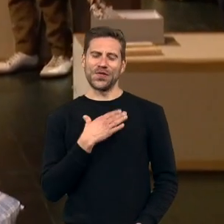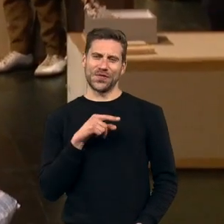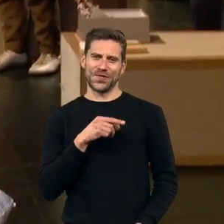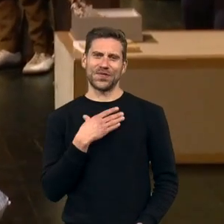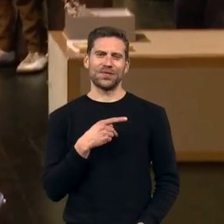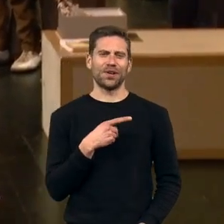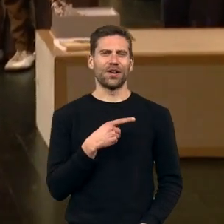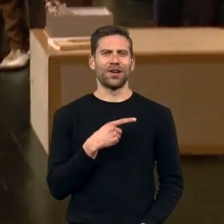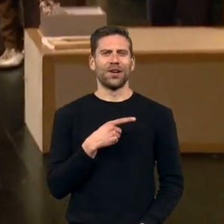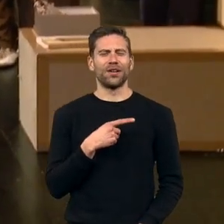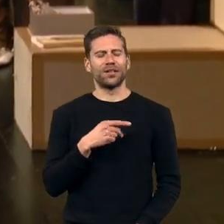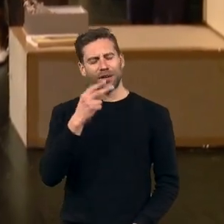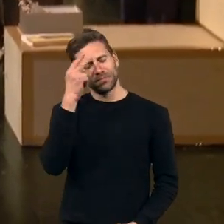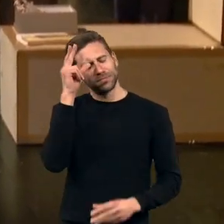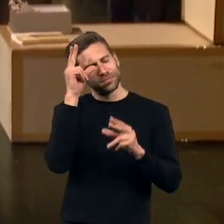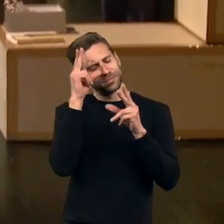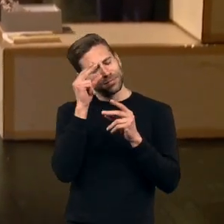Este eu gosto, adormeço assim.